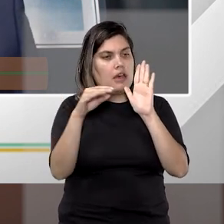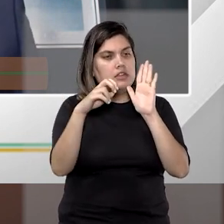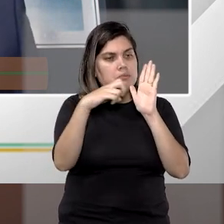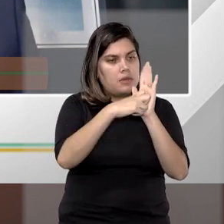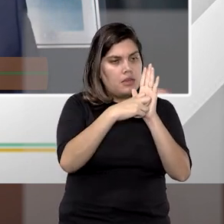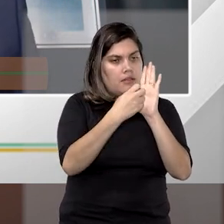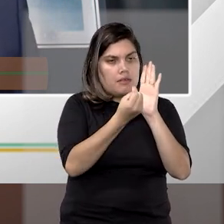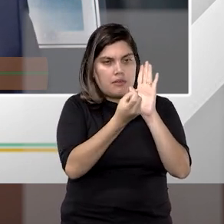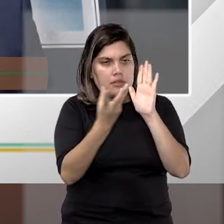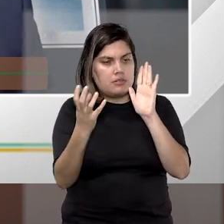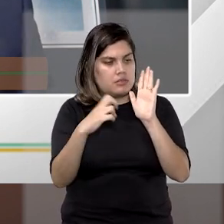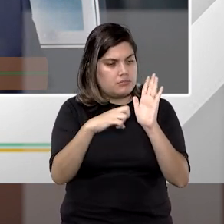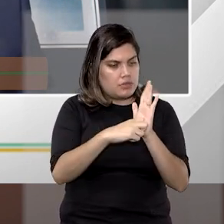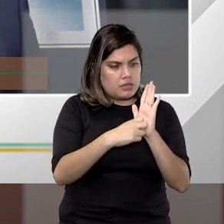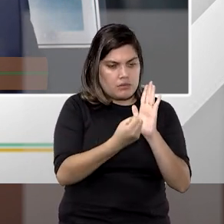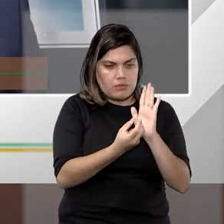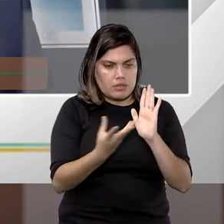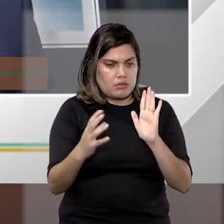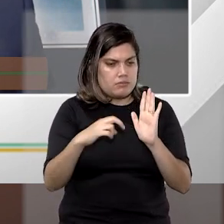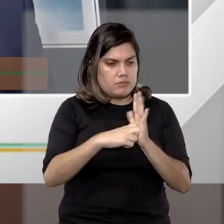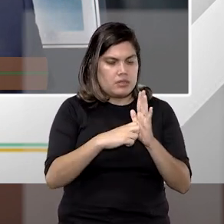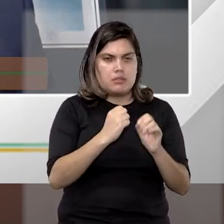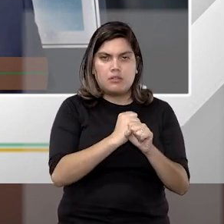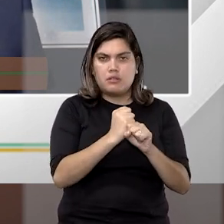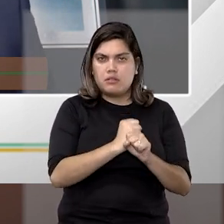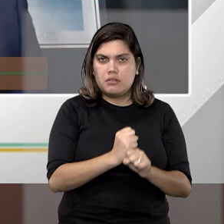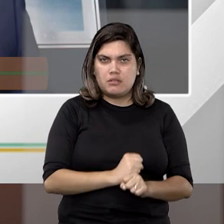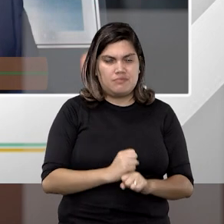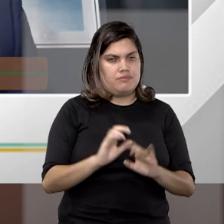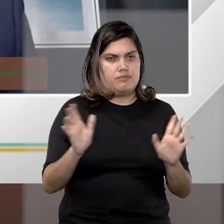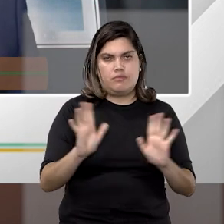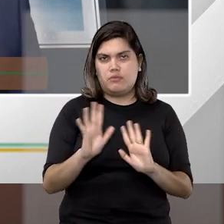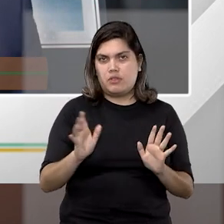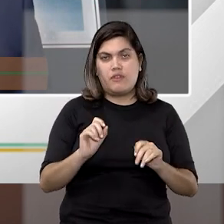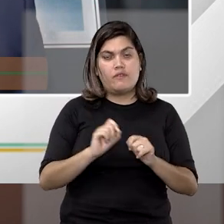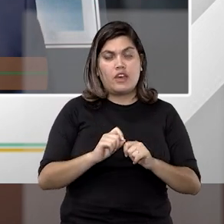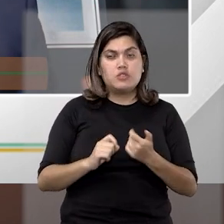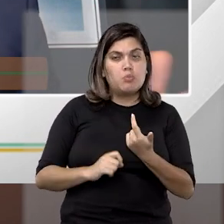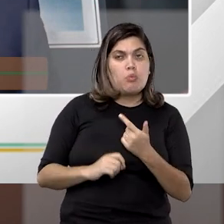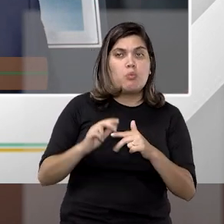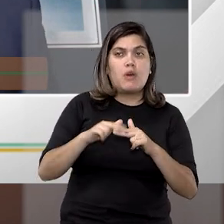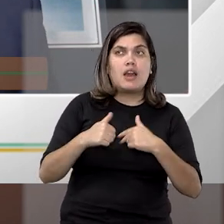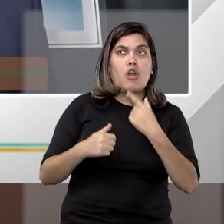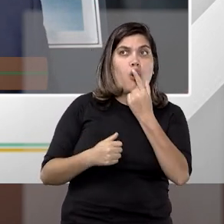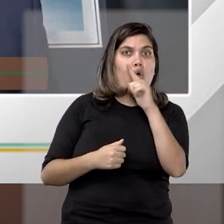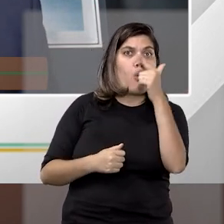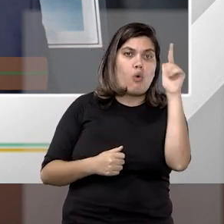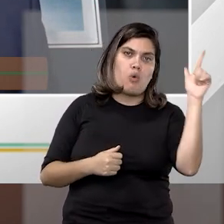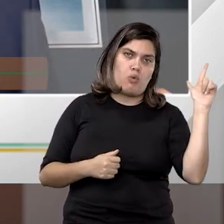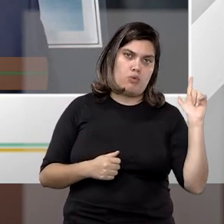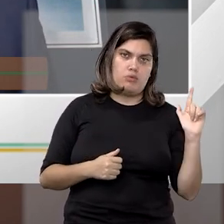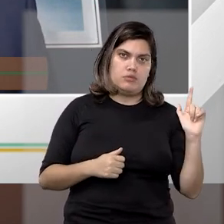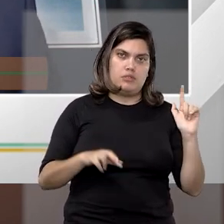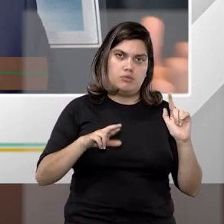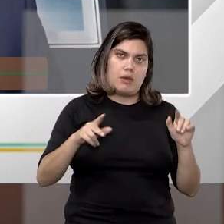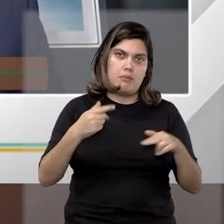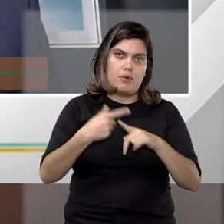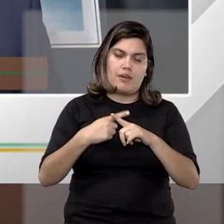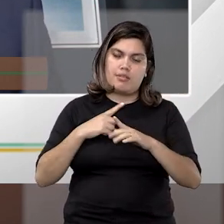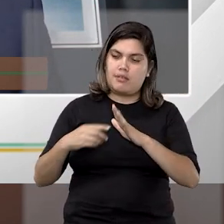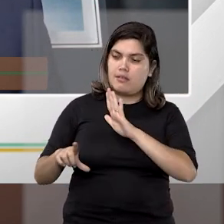TAM roubar a pena tampa cortar pena pra ficar bem na tampa você não faz isso por outras razões é